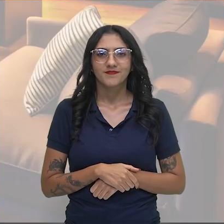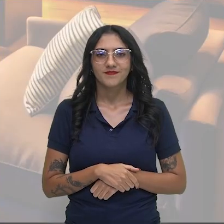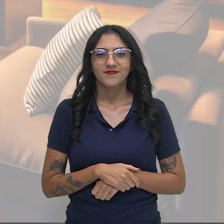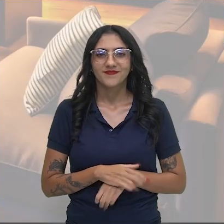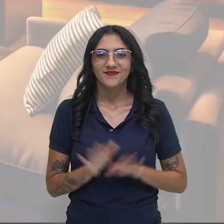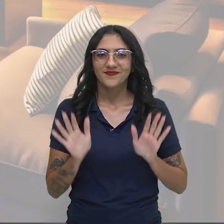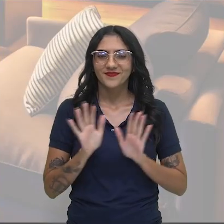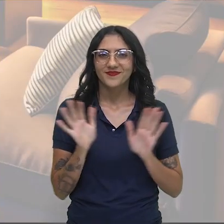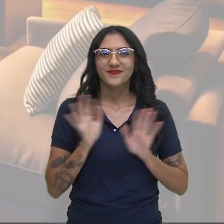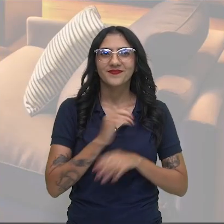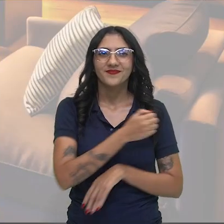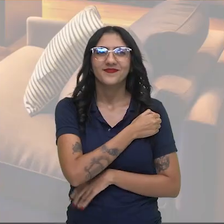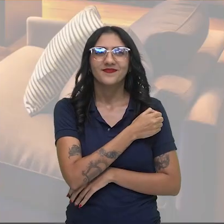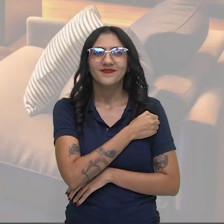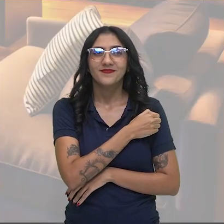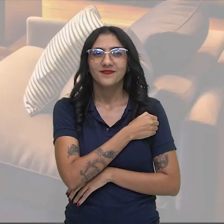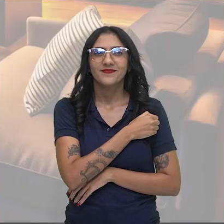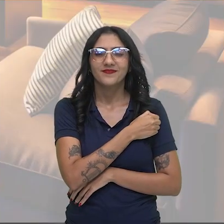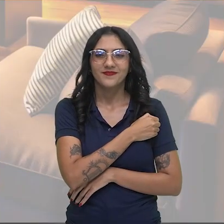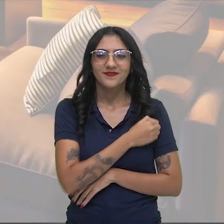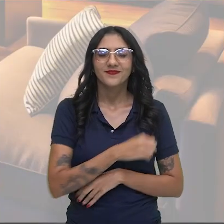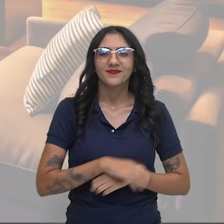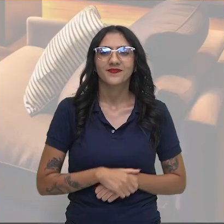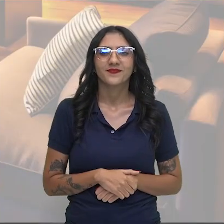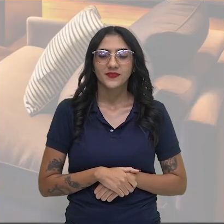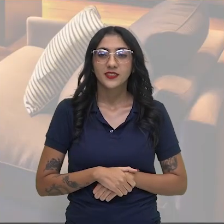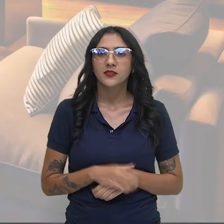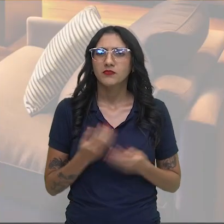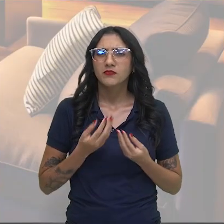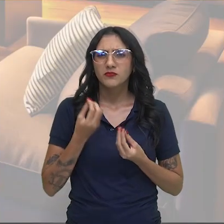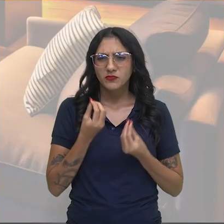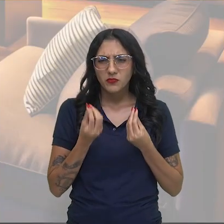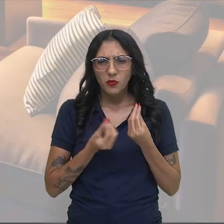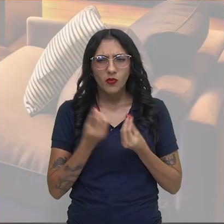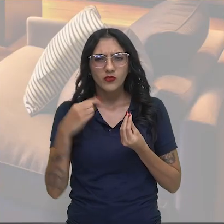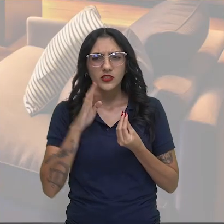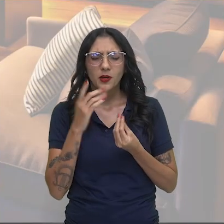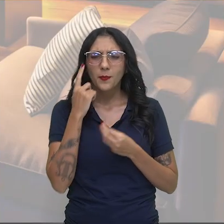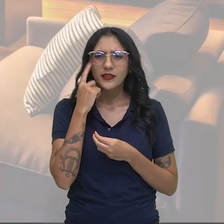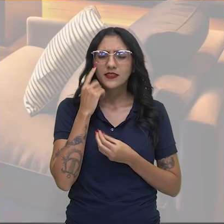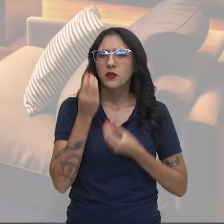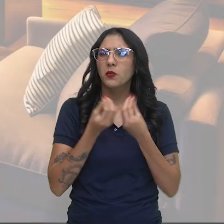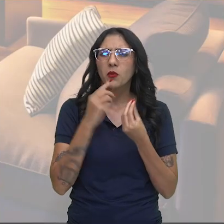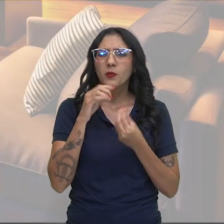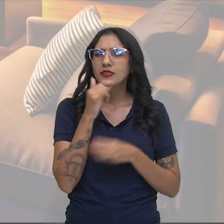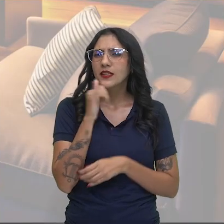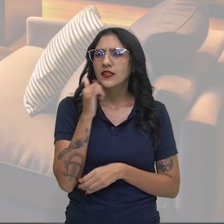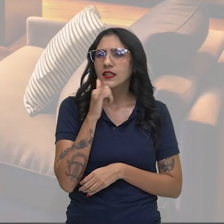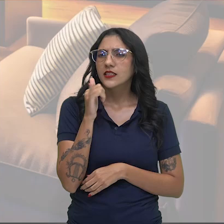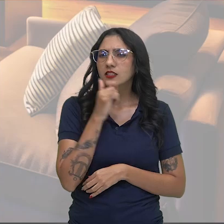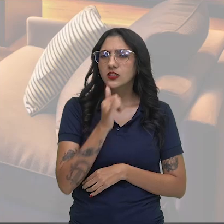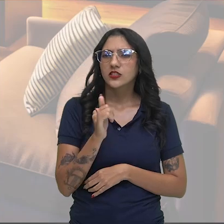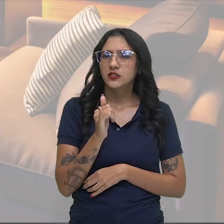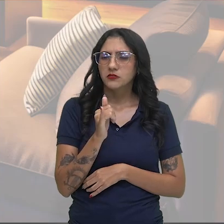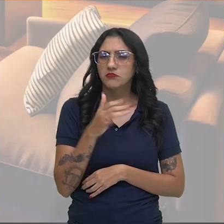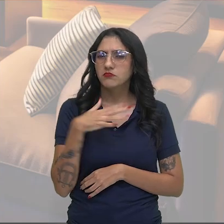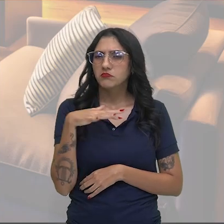Olá, pessoal! Você já parou para pensar como funciona a eletricidade ao nosso